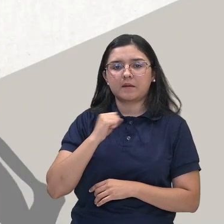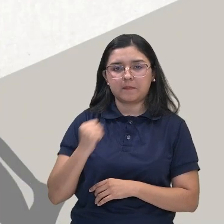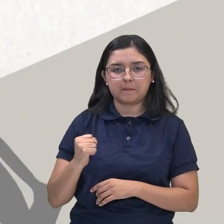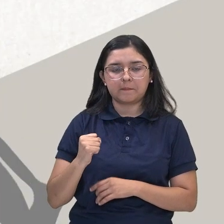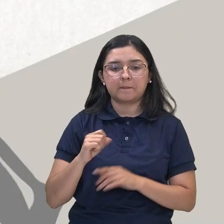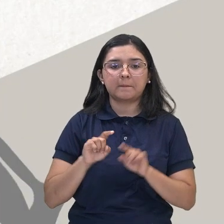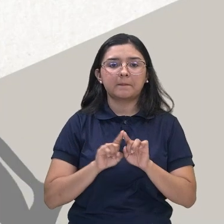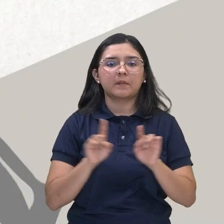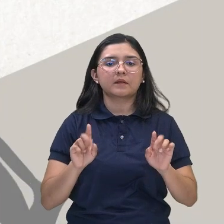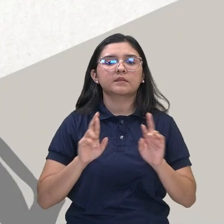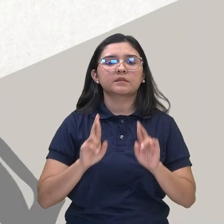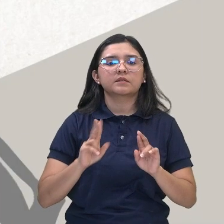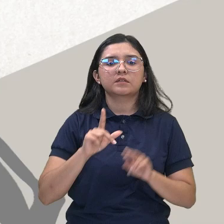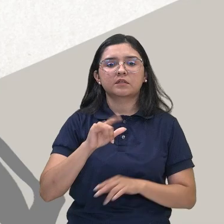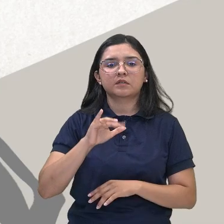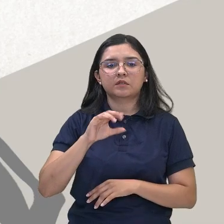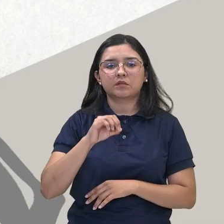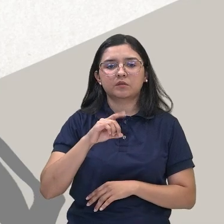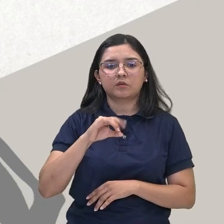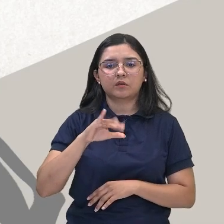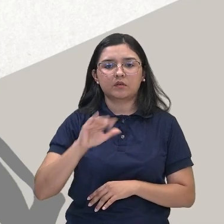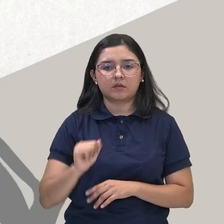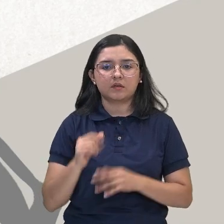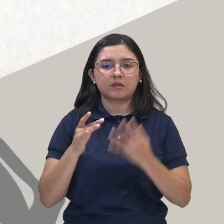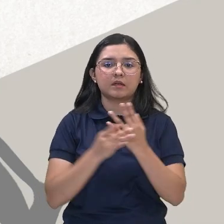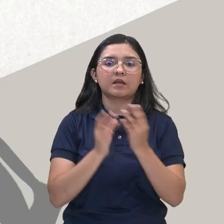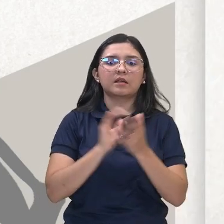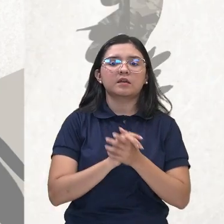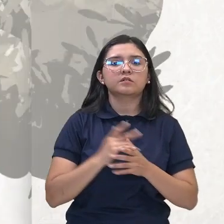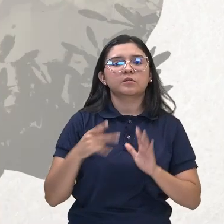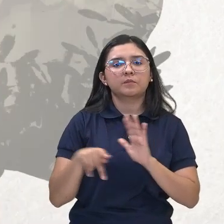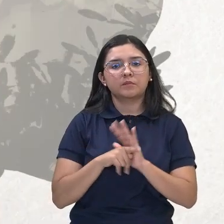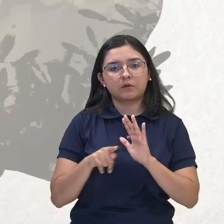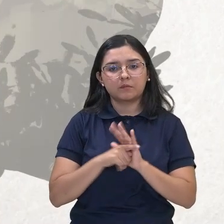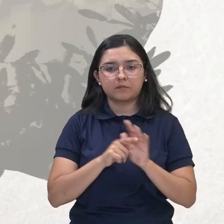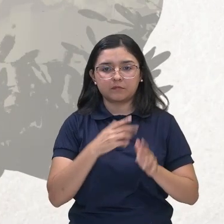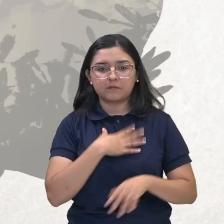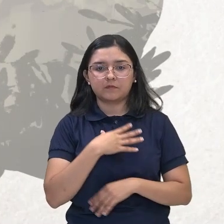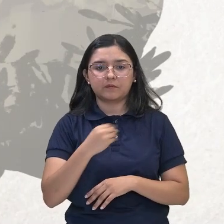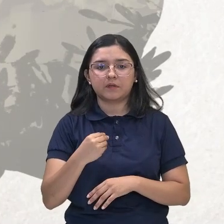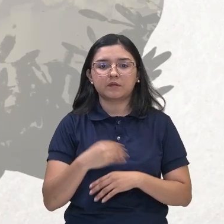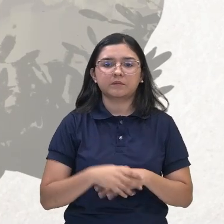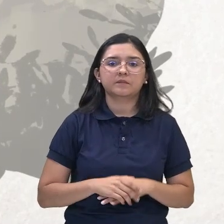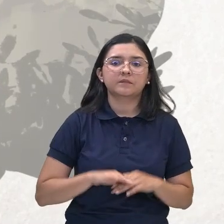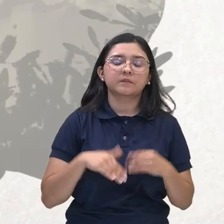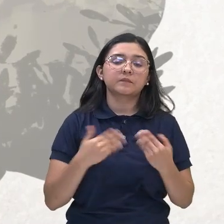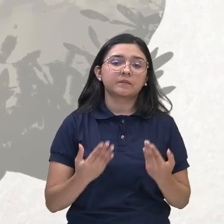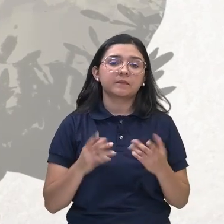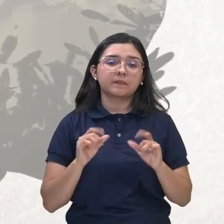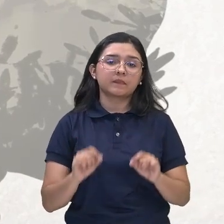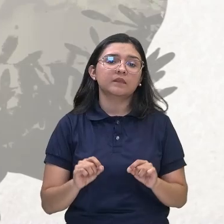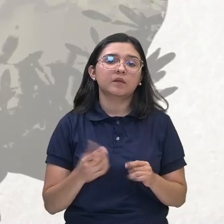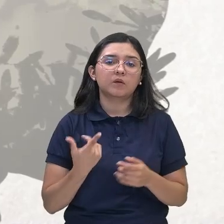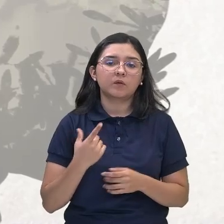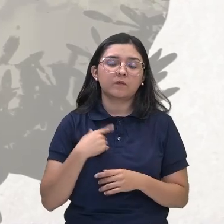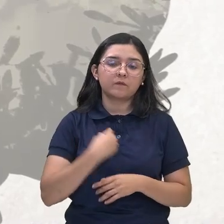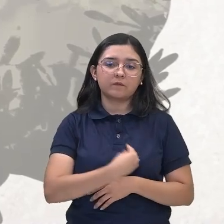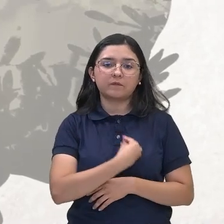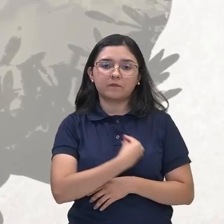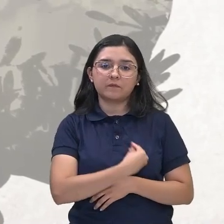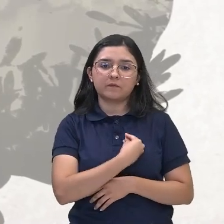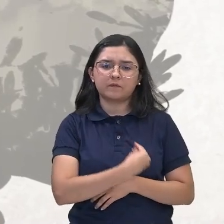pois deseja que Lindóia se case com Baldeta, seu filho. Sem seu amado herói e